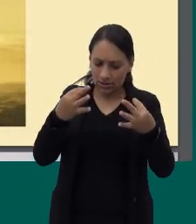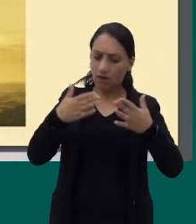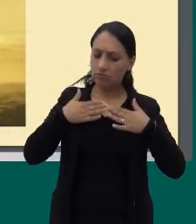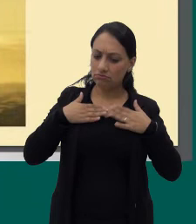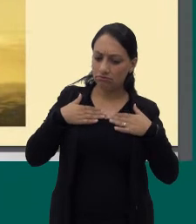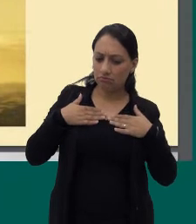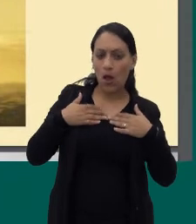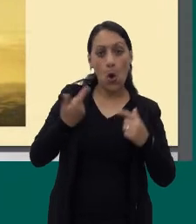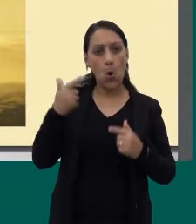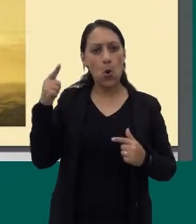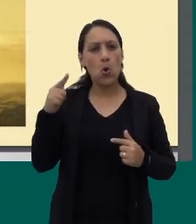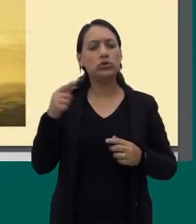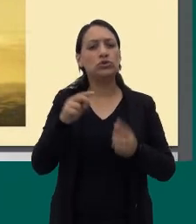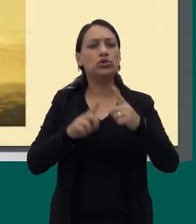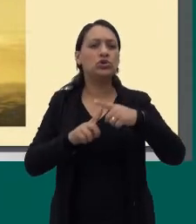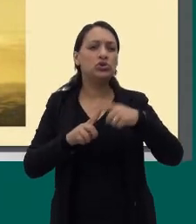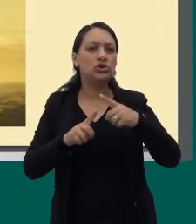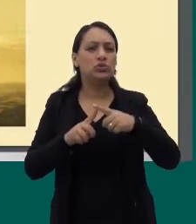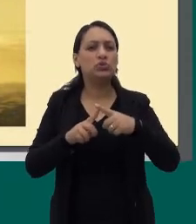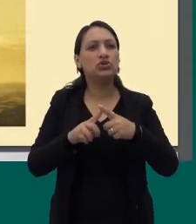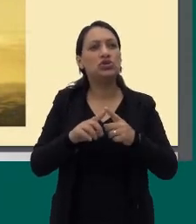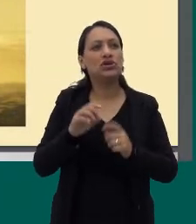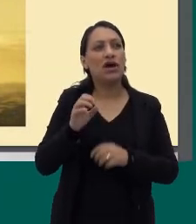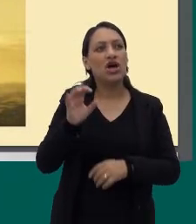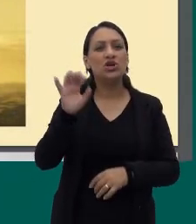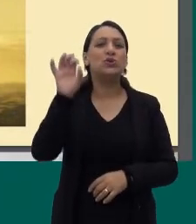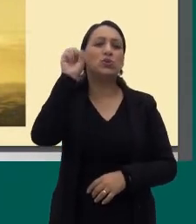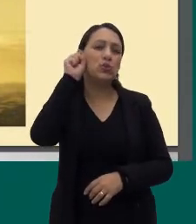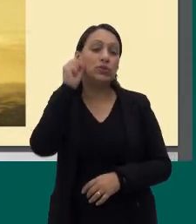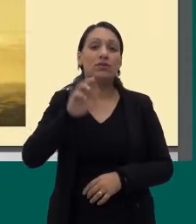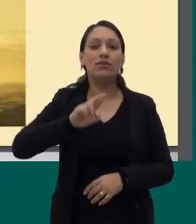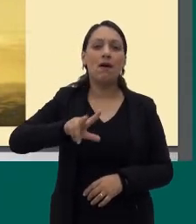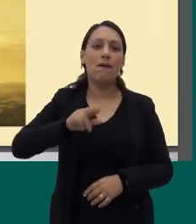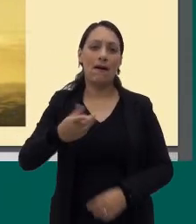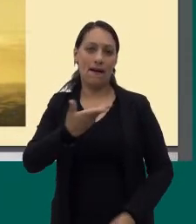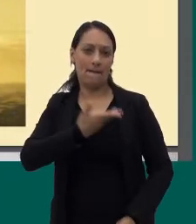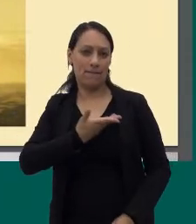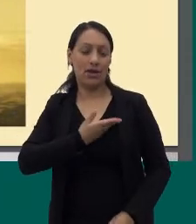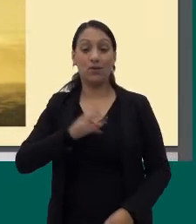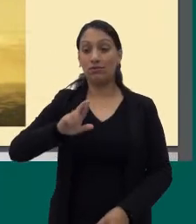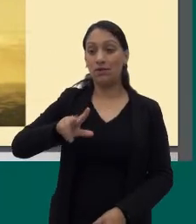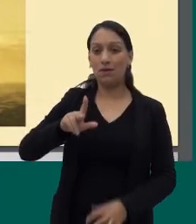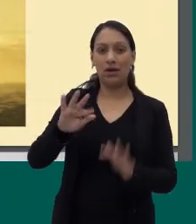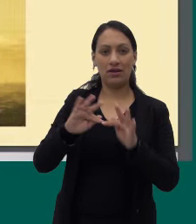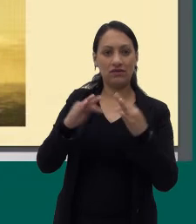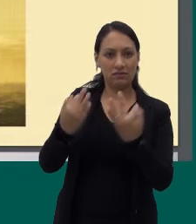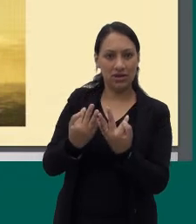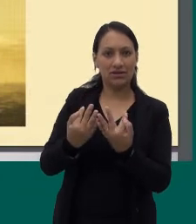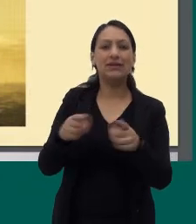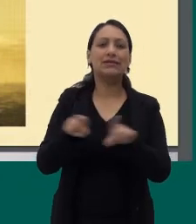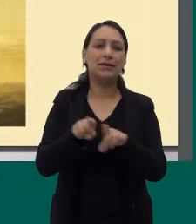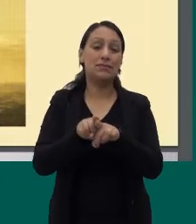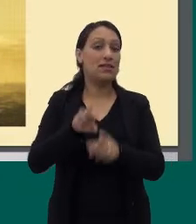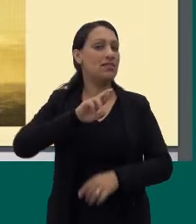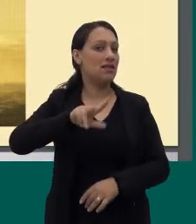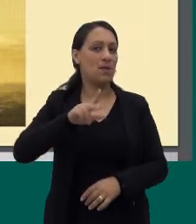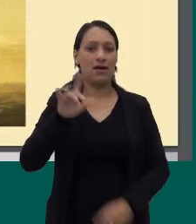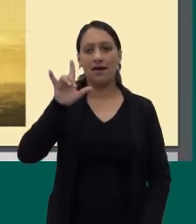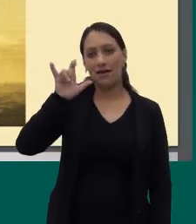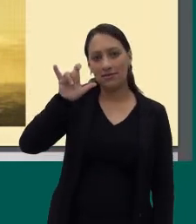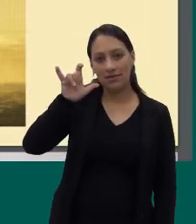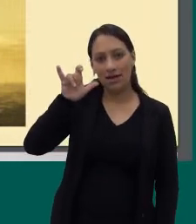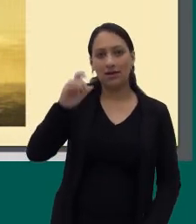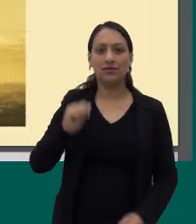outra escuta, que não a do amigo, que não a da família, e que nem a do Instagram. Não é a do Instagram e nem as